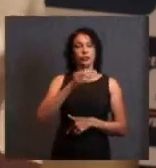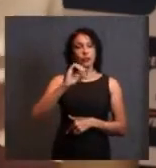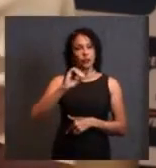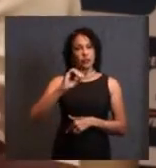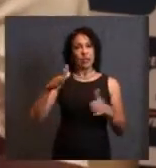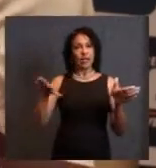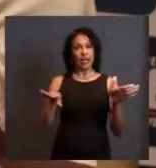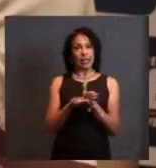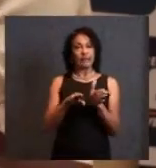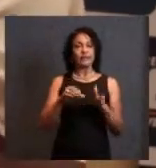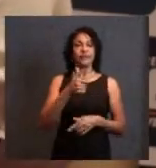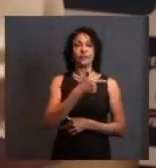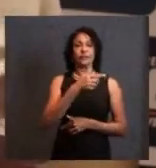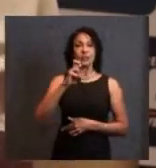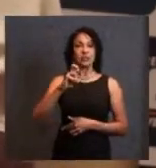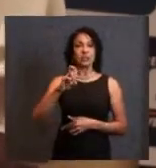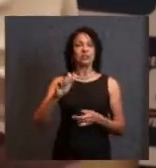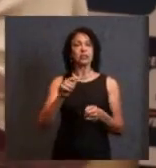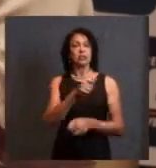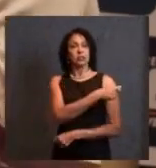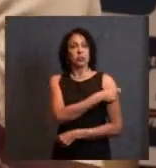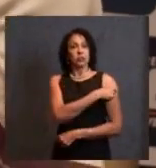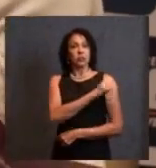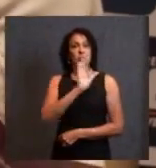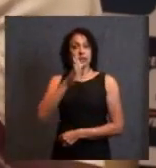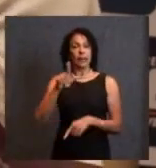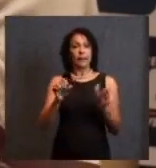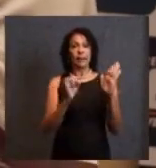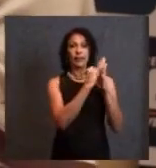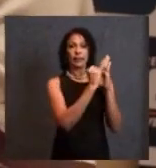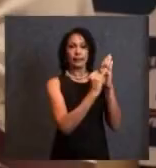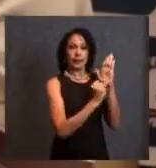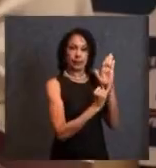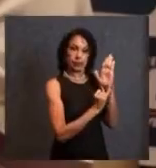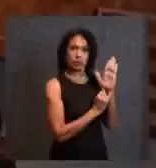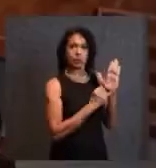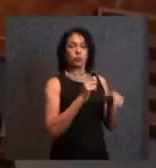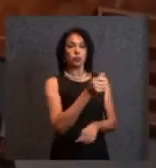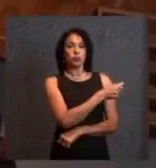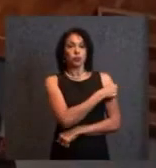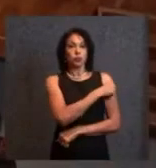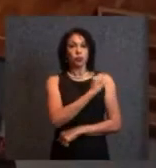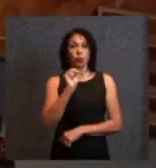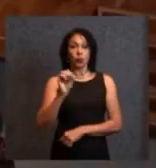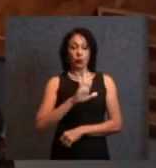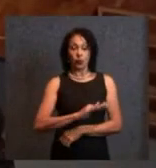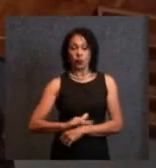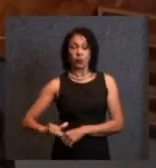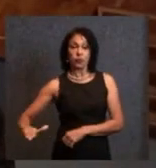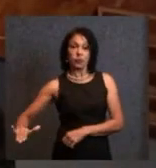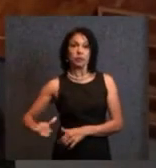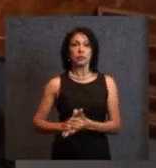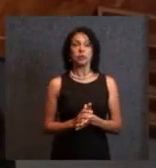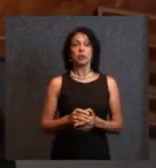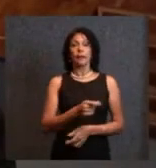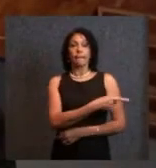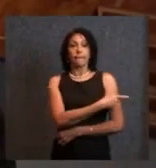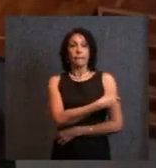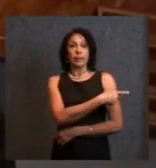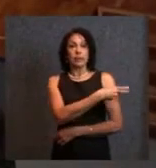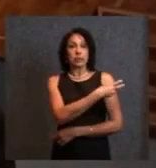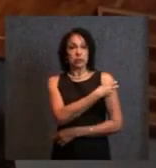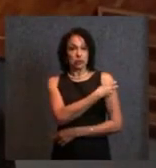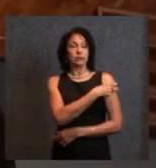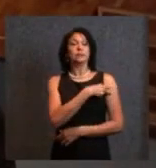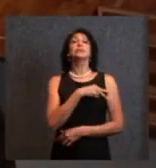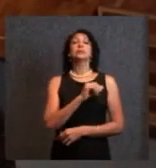aulas. Outra delas é o aumento da matrícula significativa, principalmente de educação infantil e os primeiros anos, primeiro e segundo, do